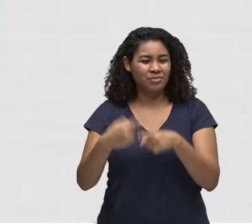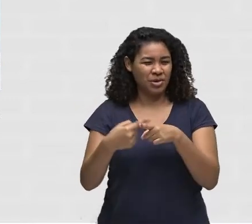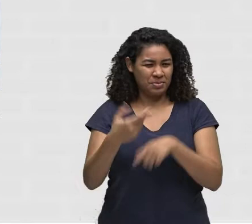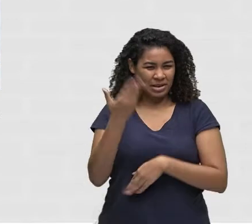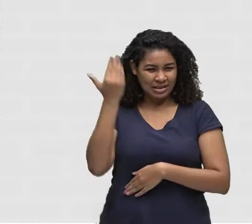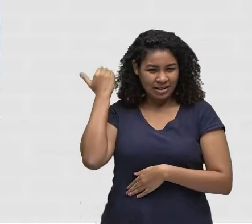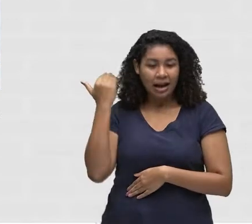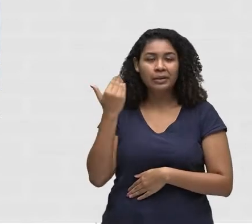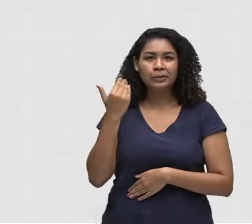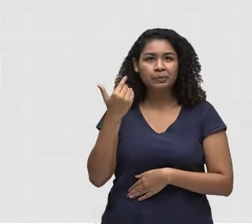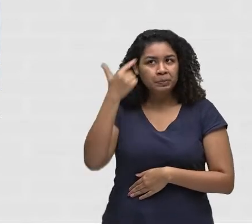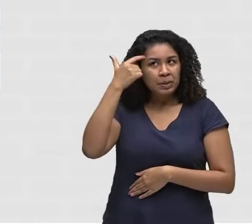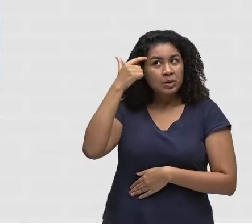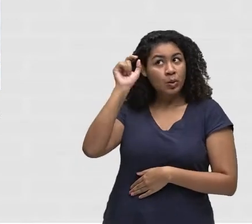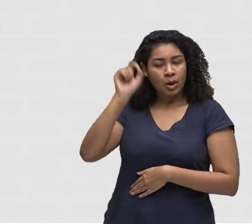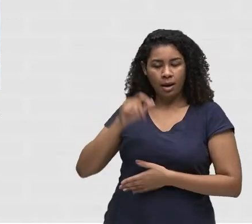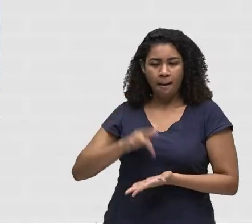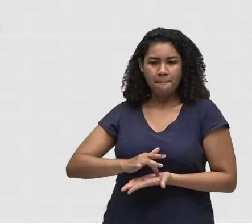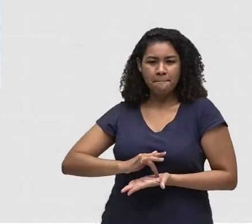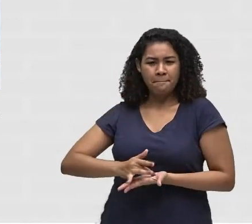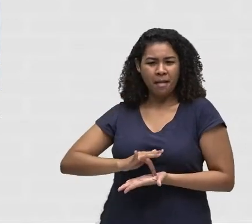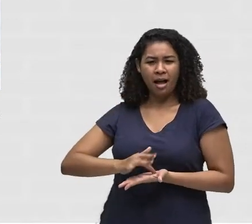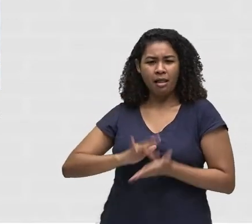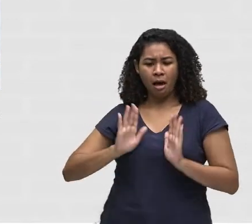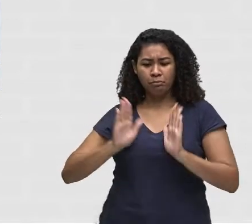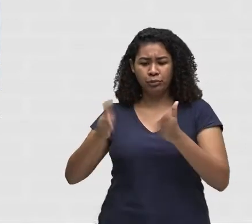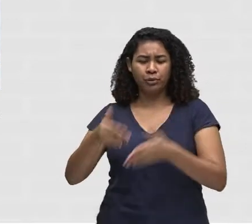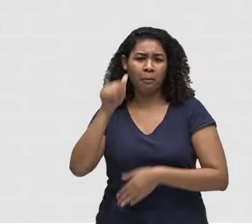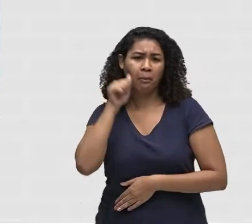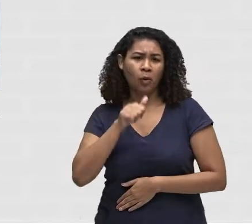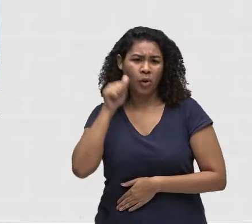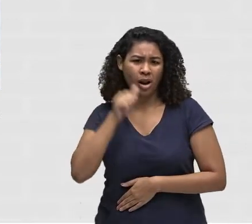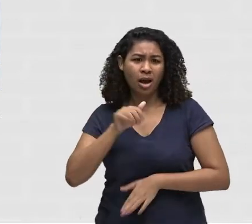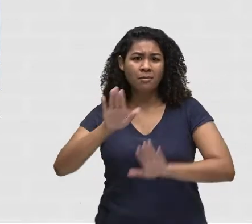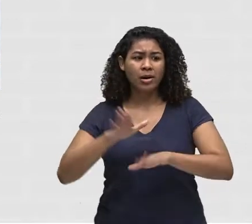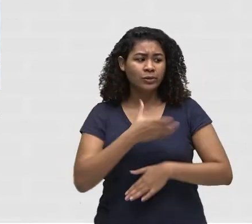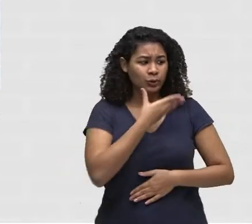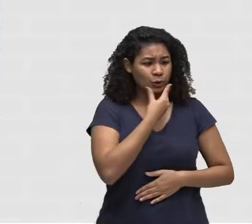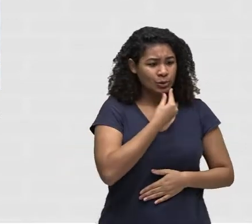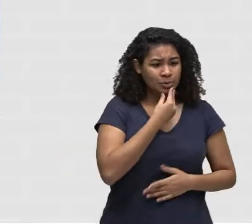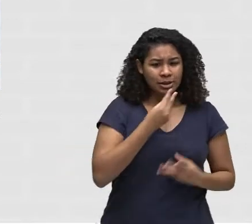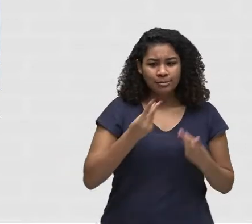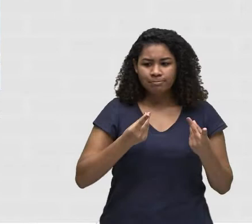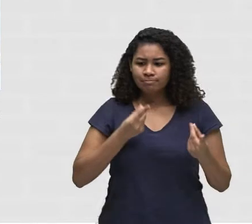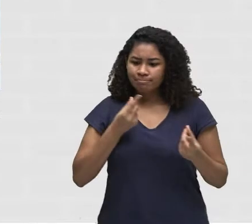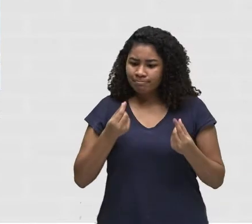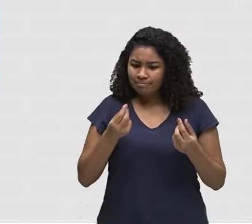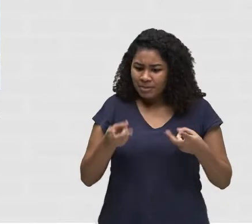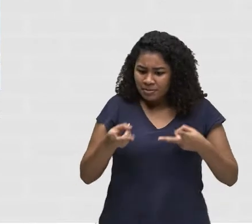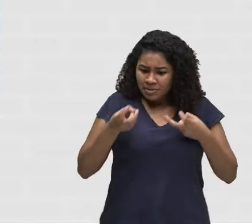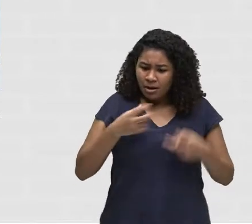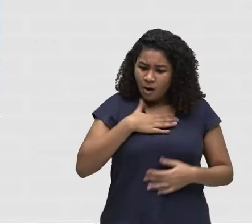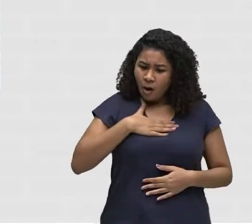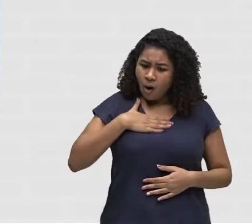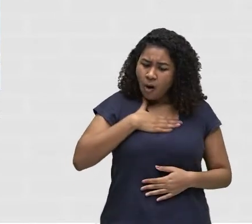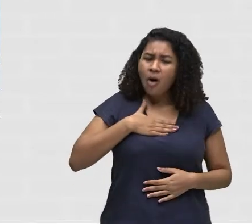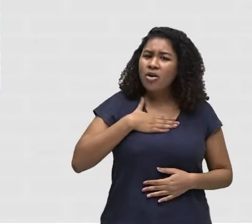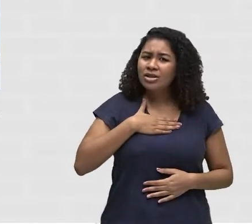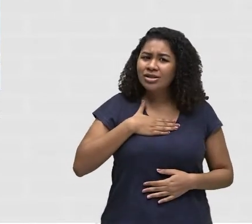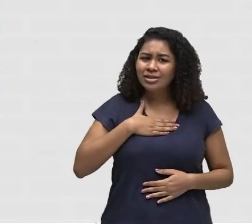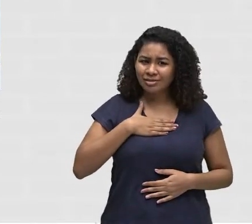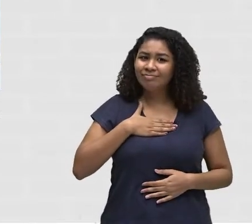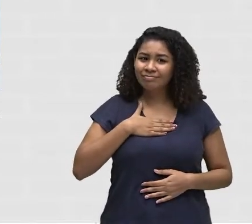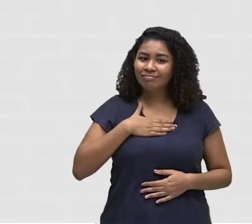exclusivamente feminina antes, e os meninos que se identificavam, porque o esporte é a identificação, é uma descoberta de